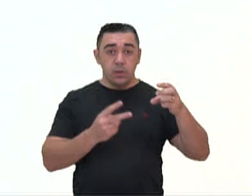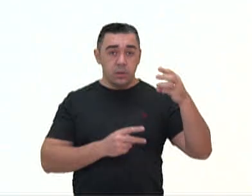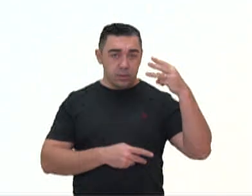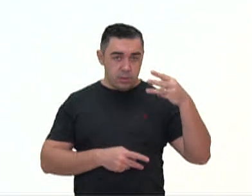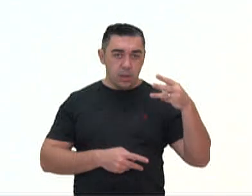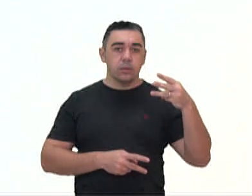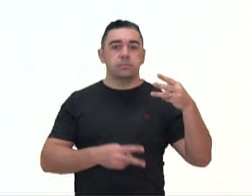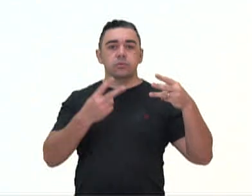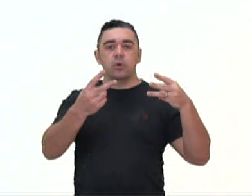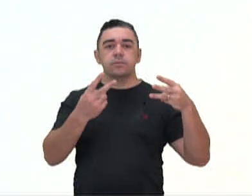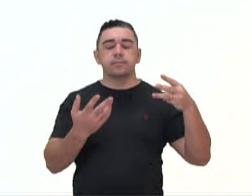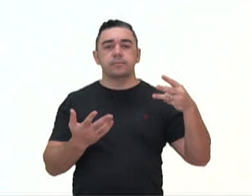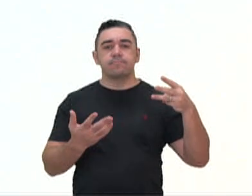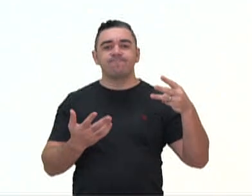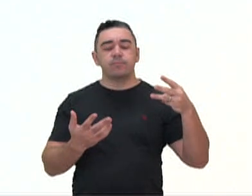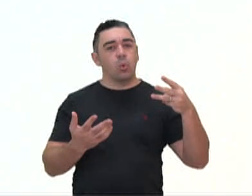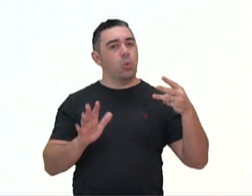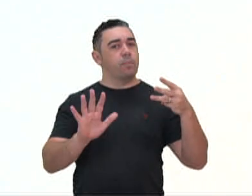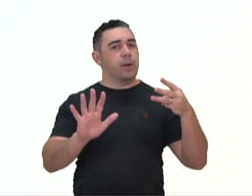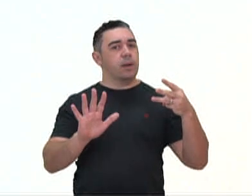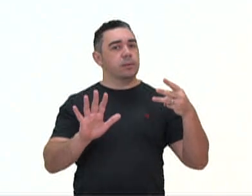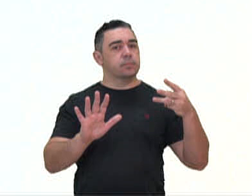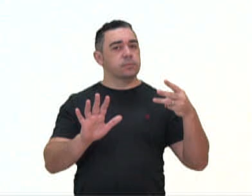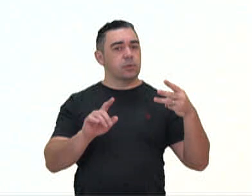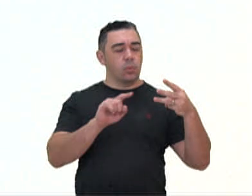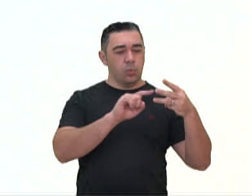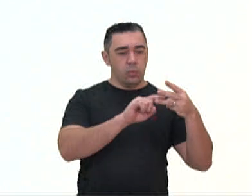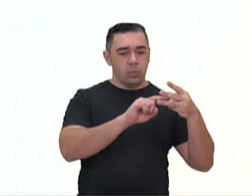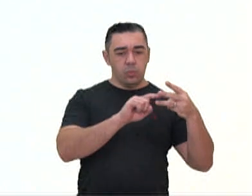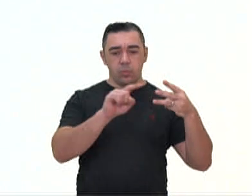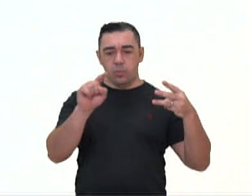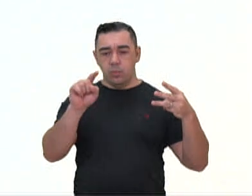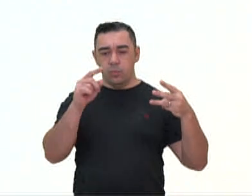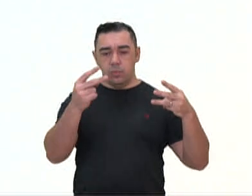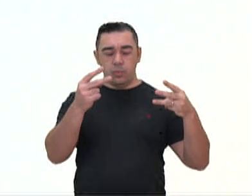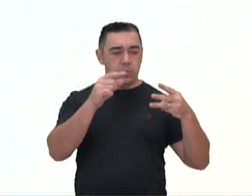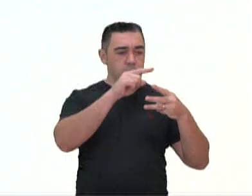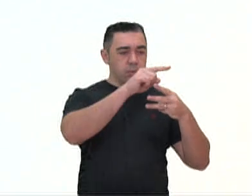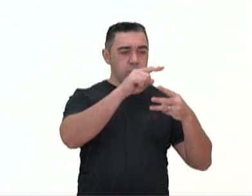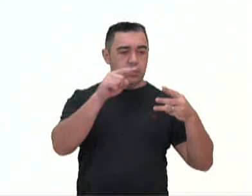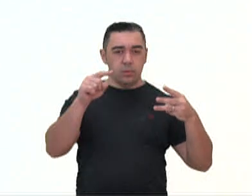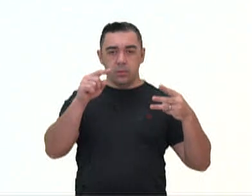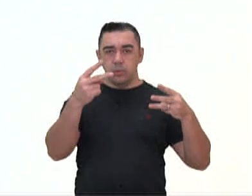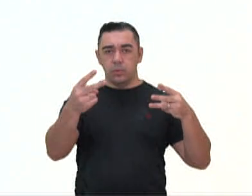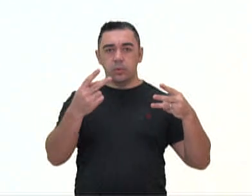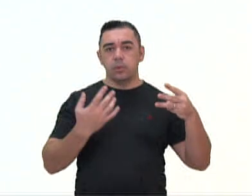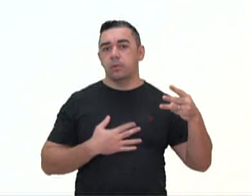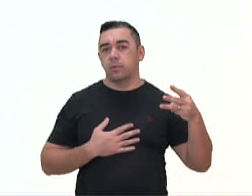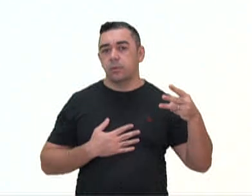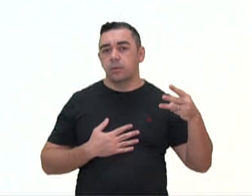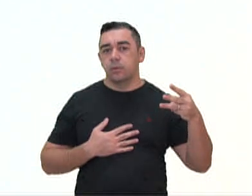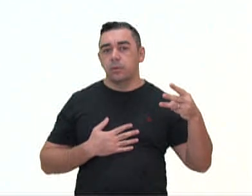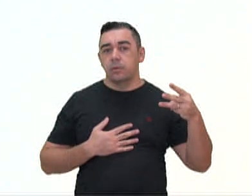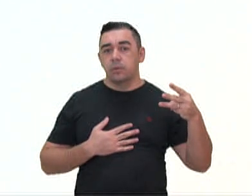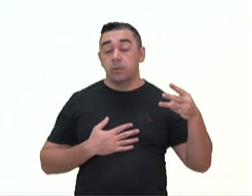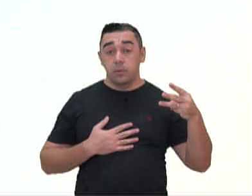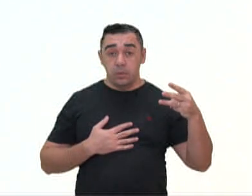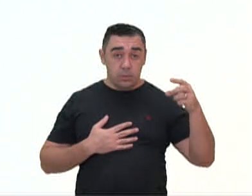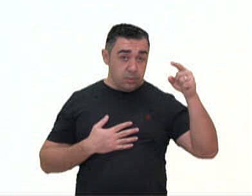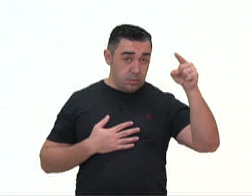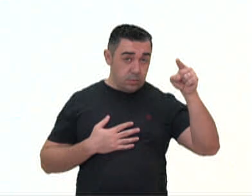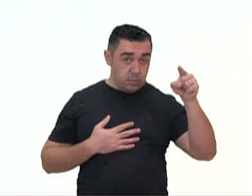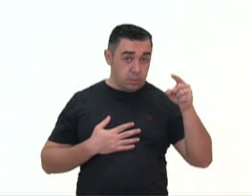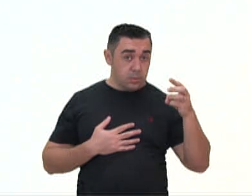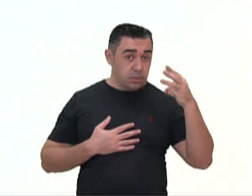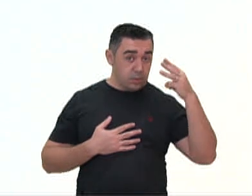por 3, também encontro 2. Opa! Dois valores diferentes do domínio, do valor de x, encontram o